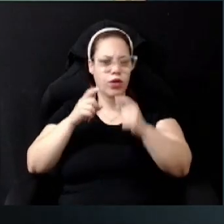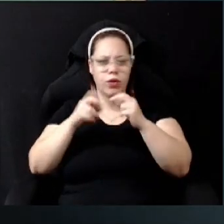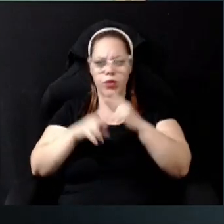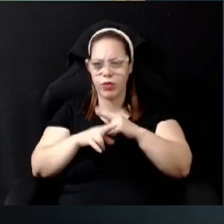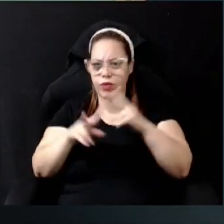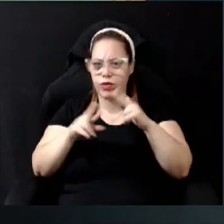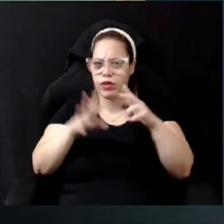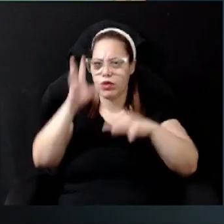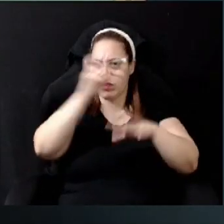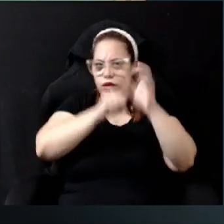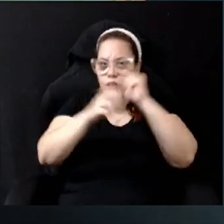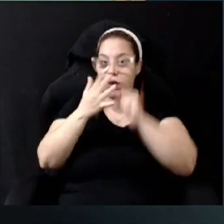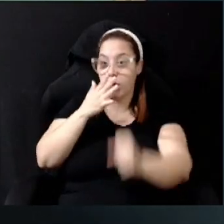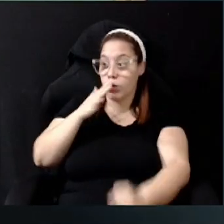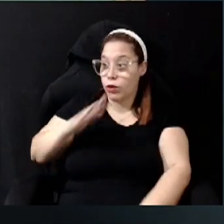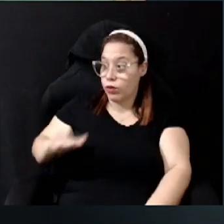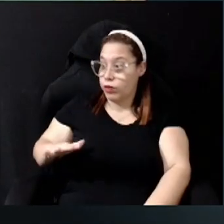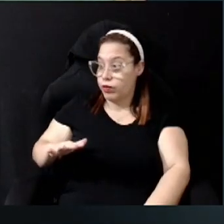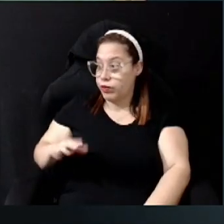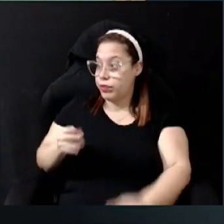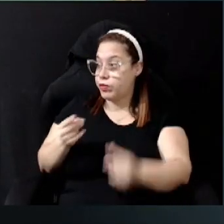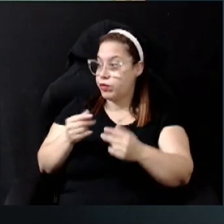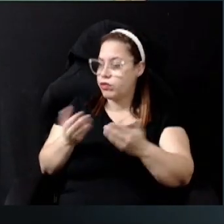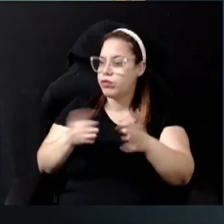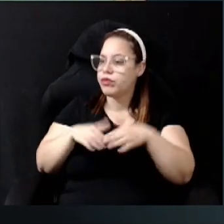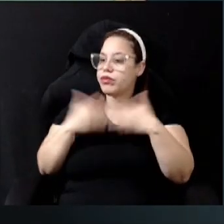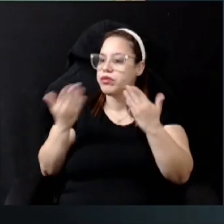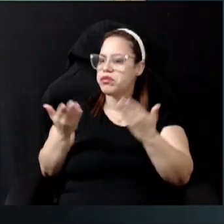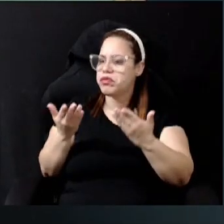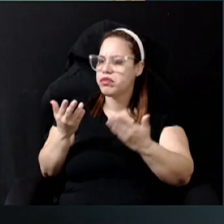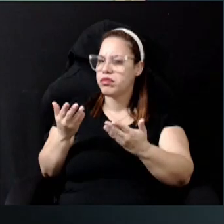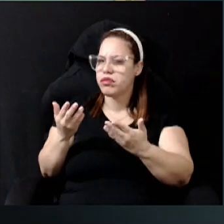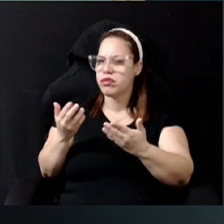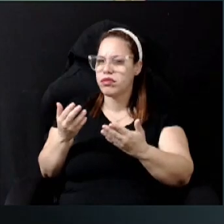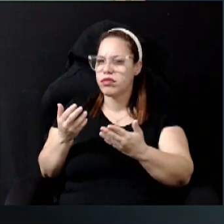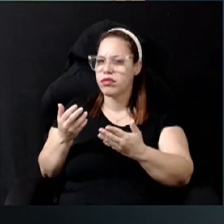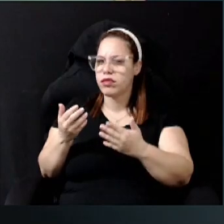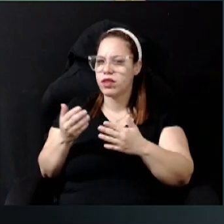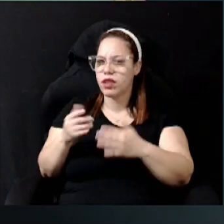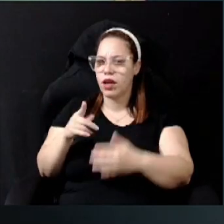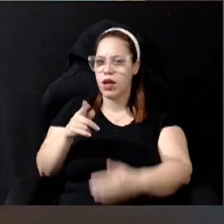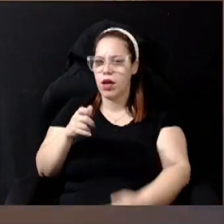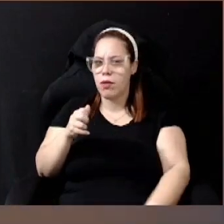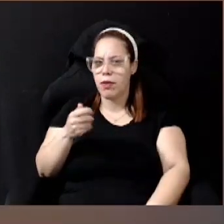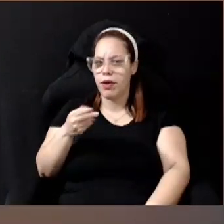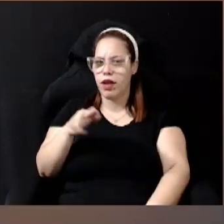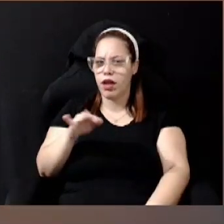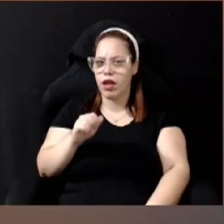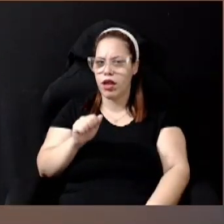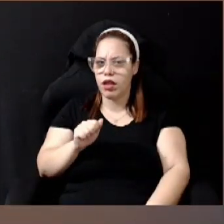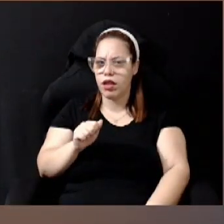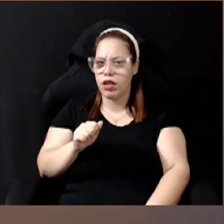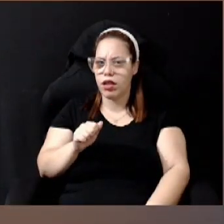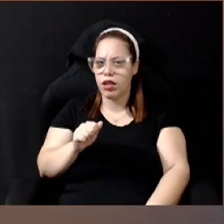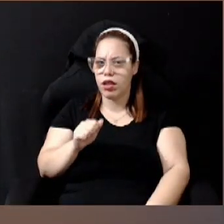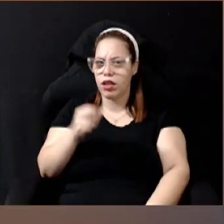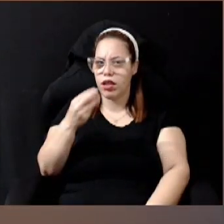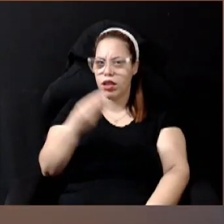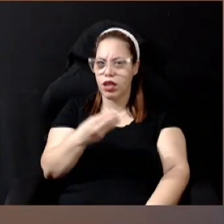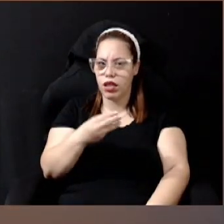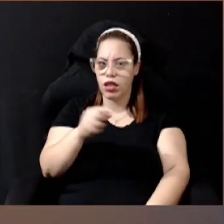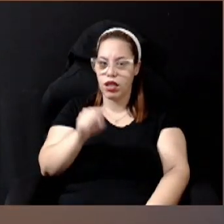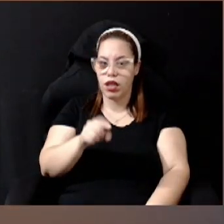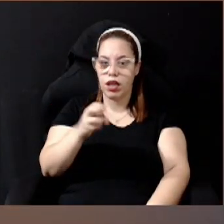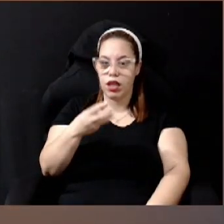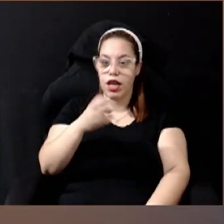quando eu era criança. Sua renda hoje é de quanto? A papelaria hoje me dá em torno de uma renda de 3 a 3.500.